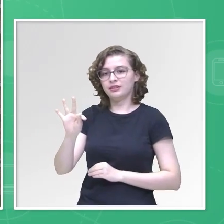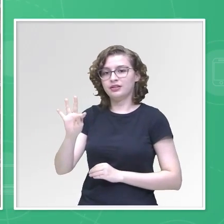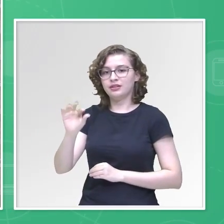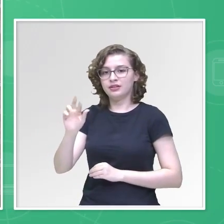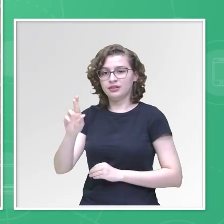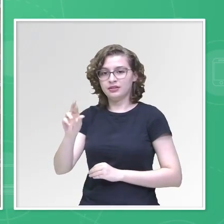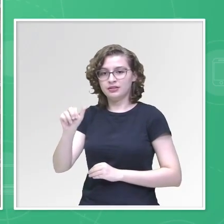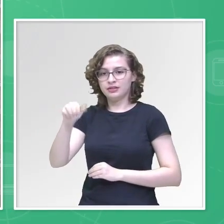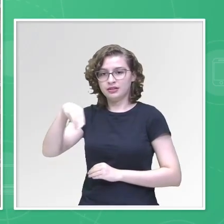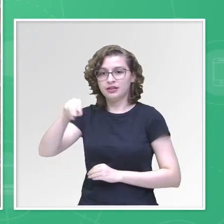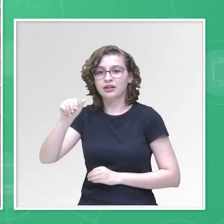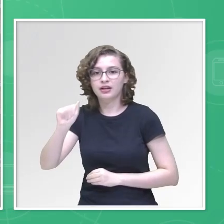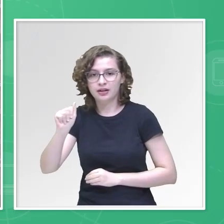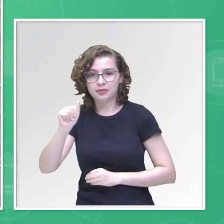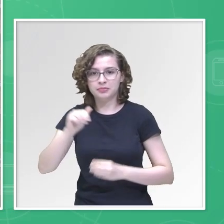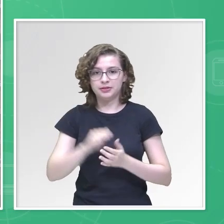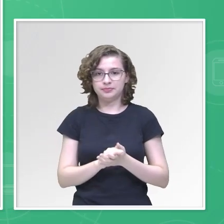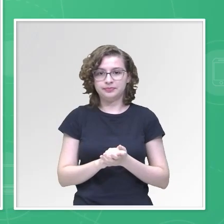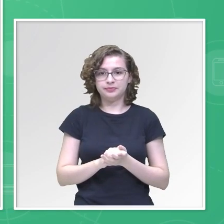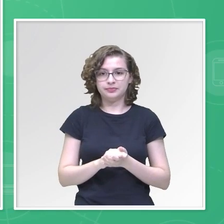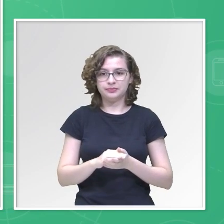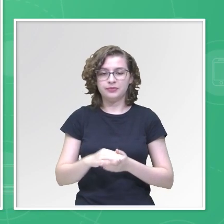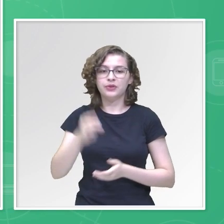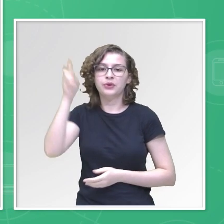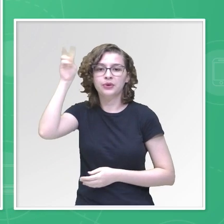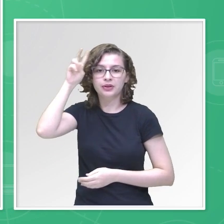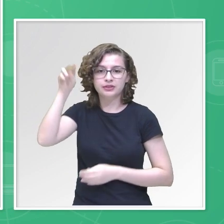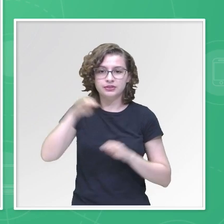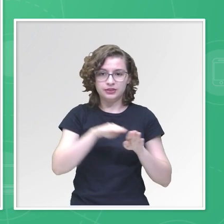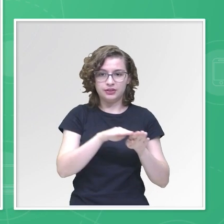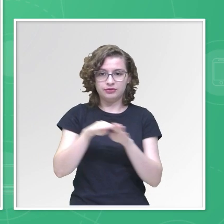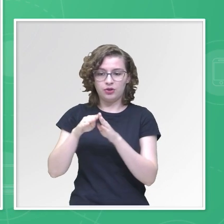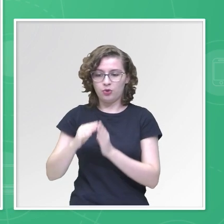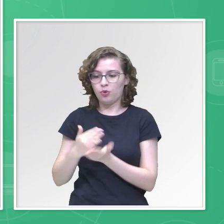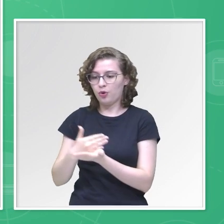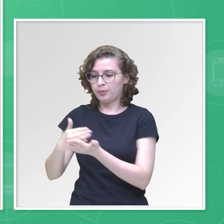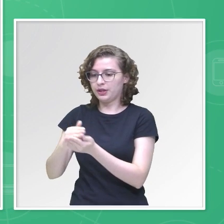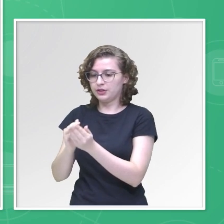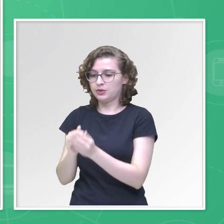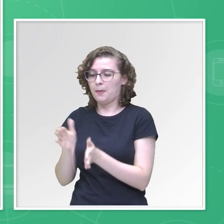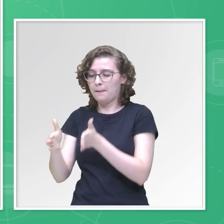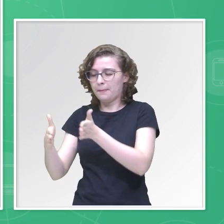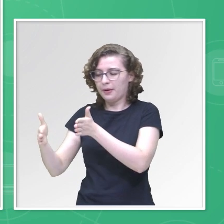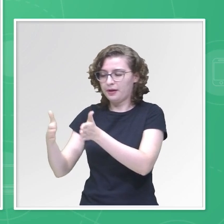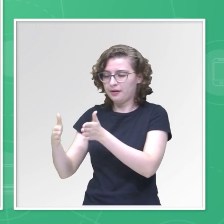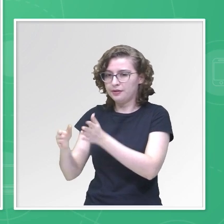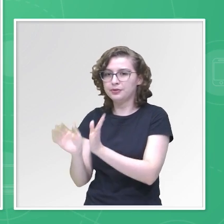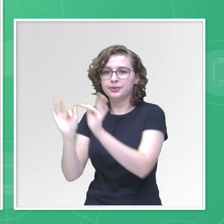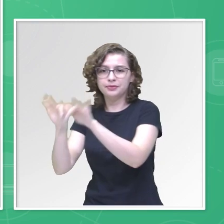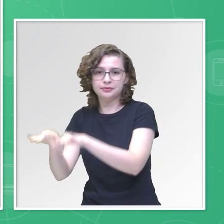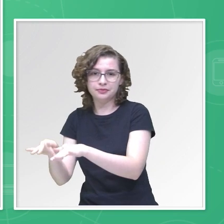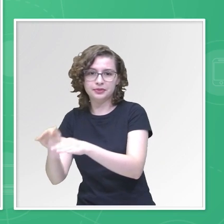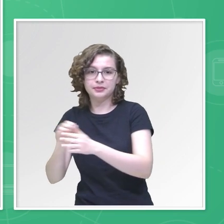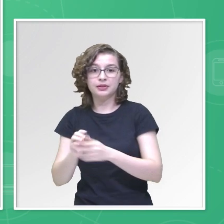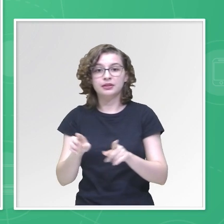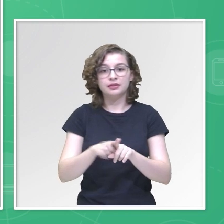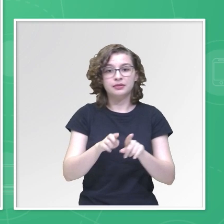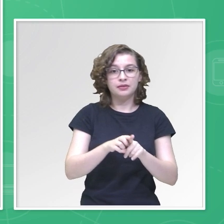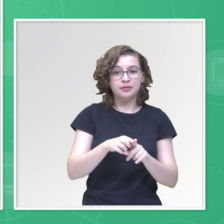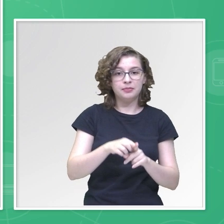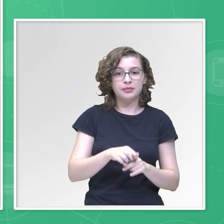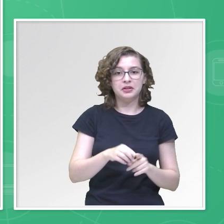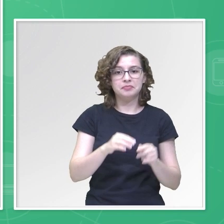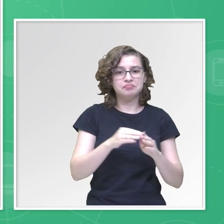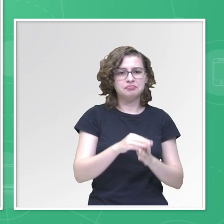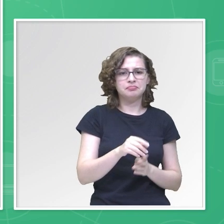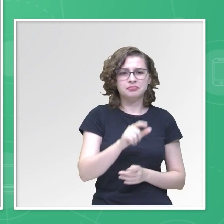ele pode ser linear ou seja ele tem início meio e fim ele pode ser também não linear e